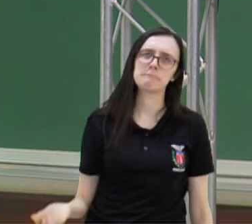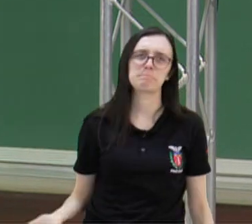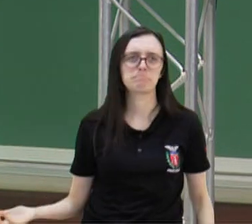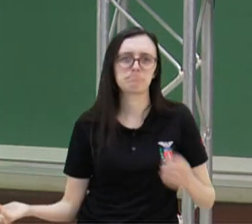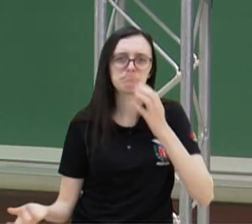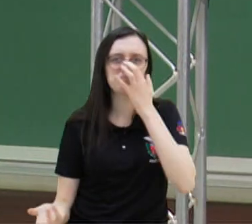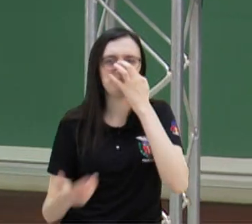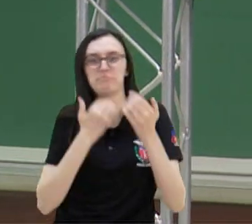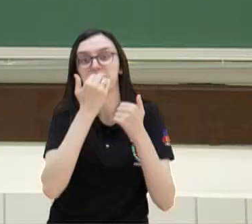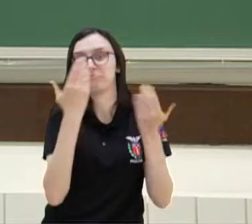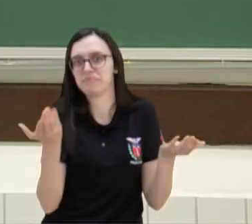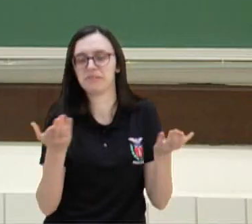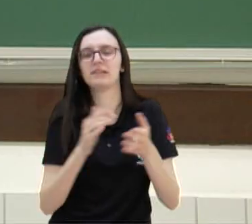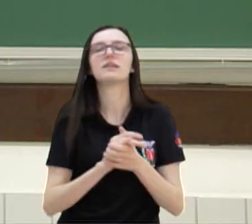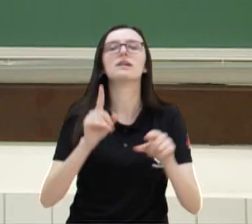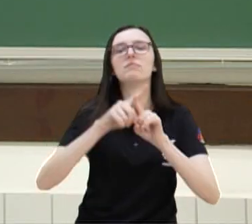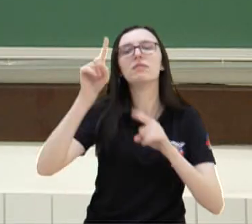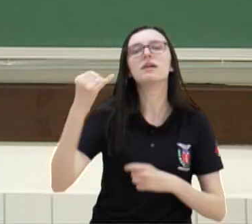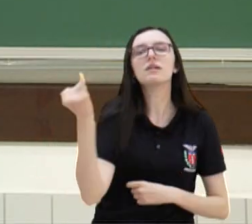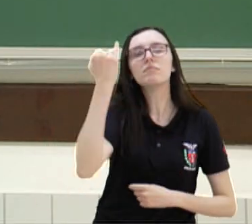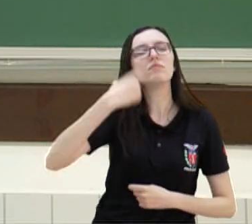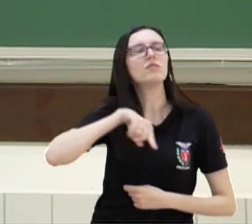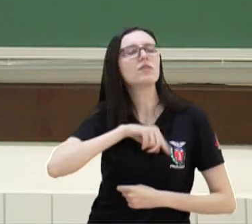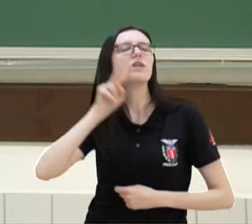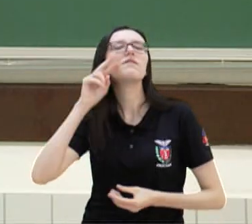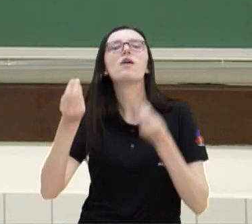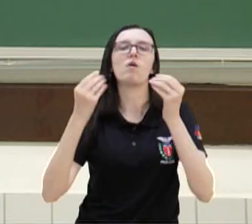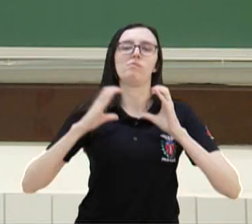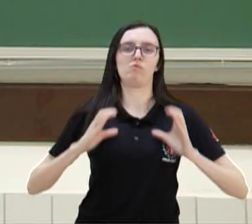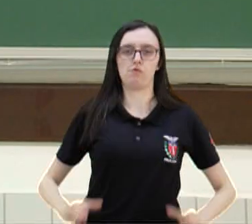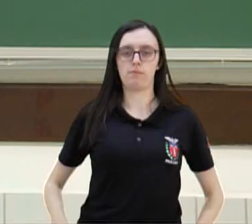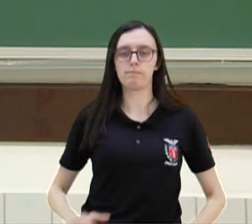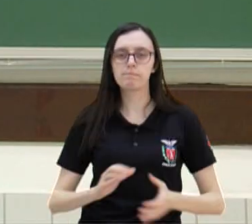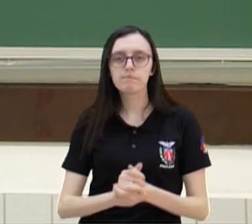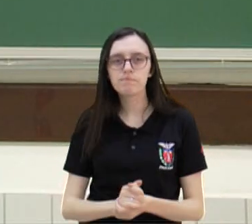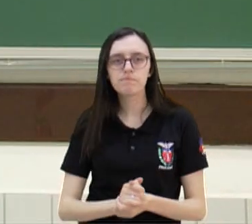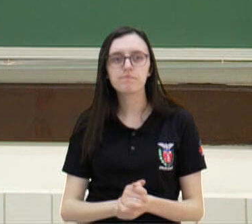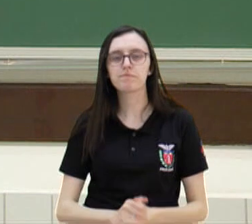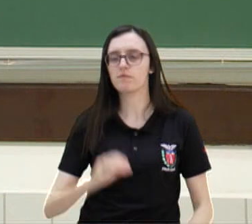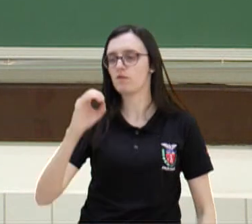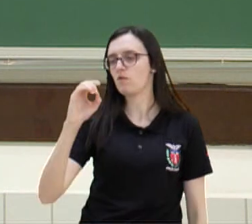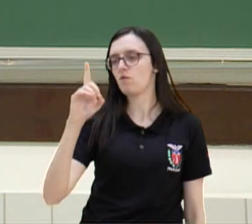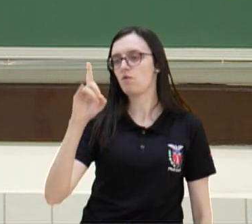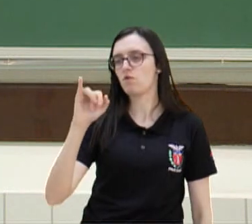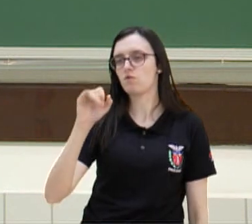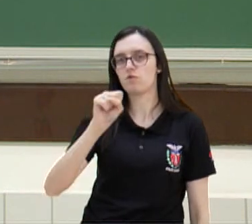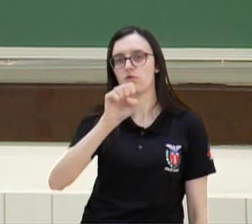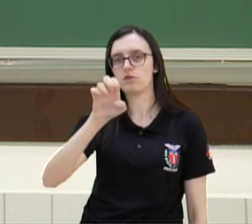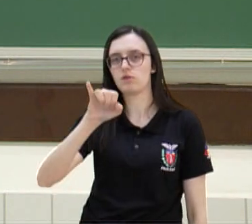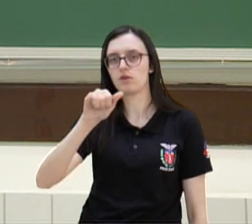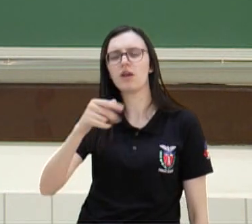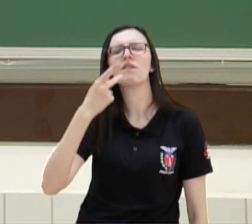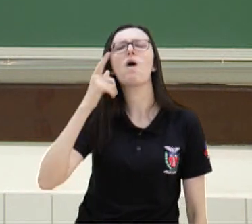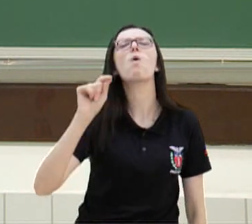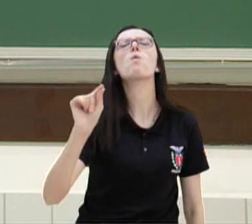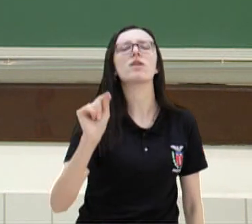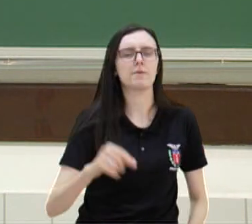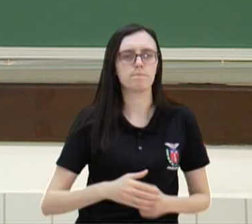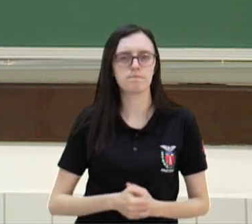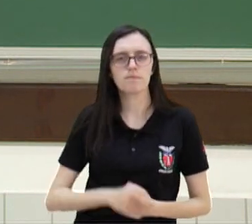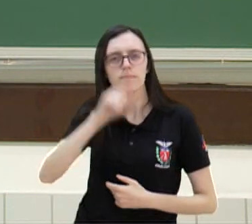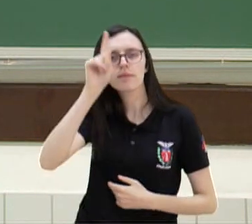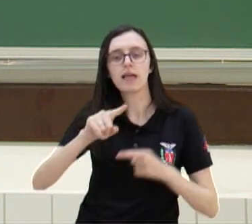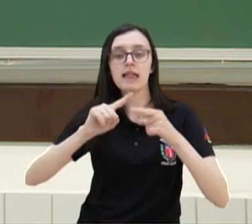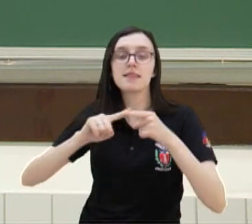né, fútil. Mas é interessante para a gente ver o comportamento, né? A Odisseia diz respeito a um